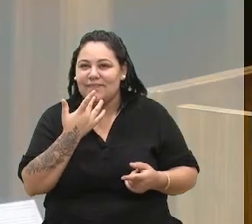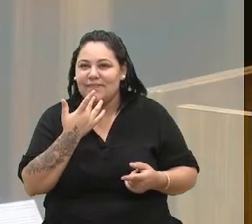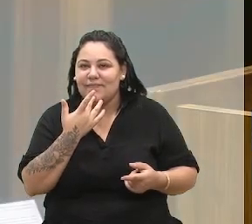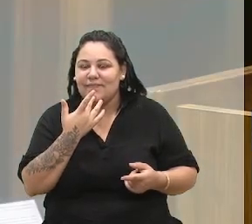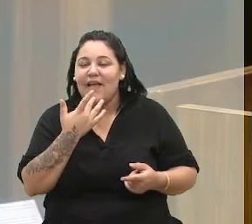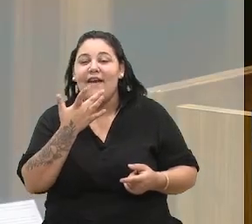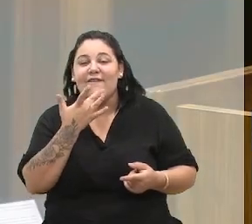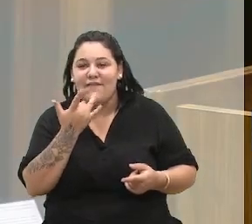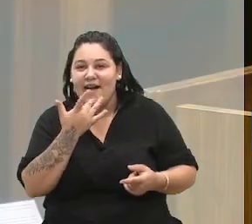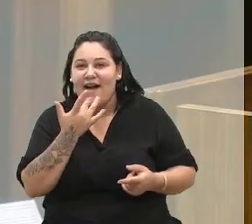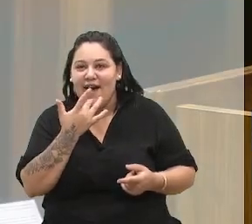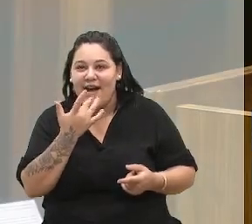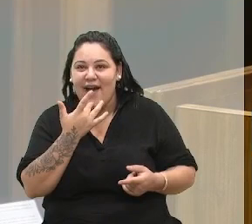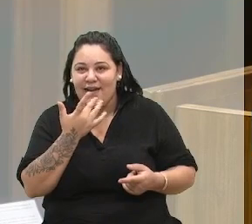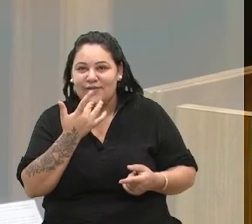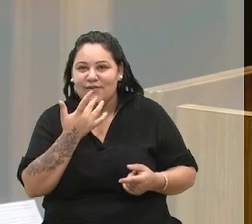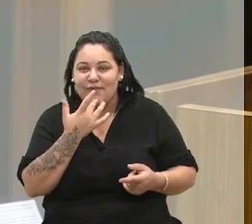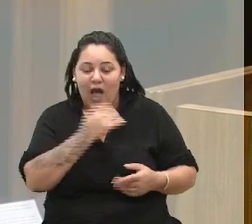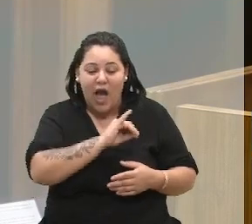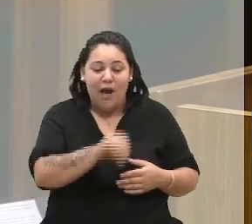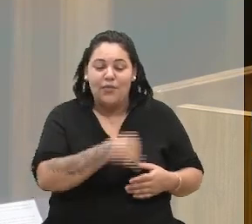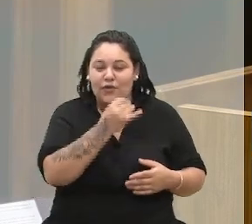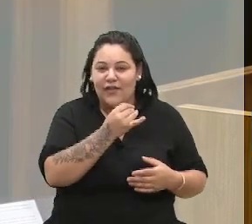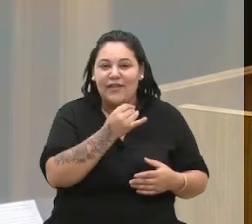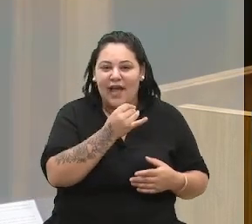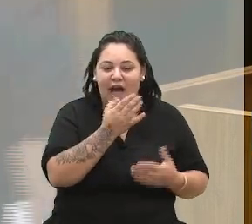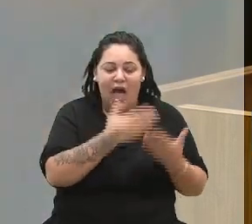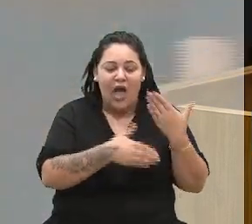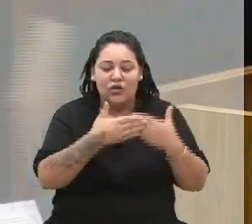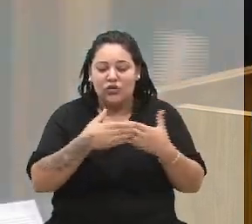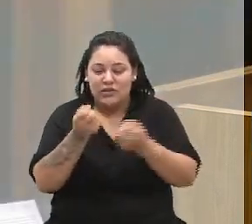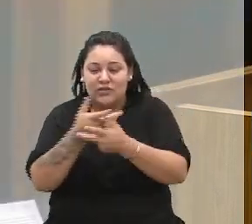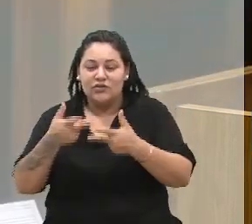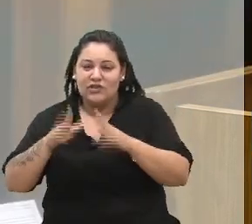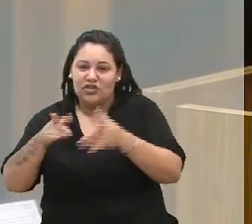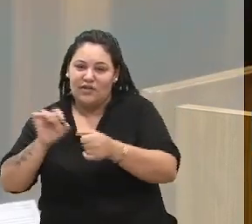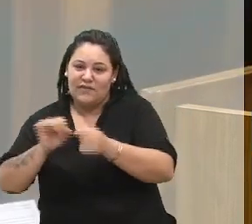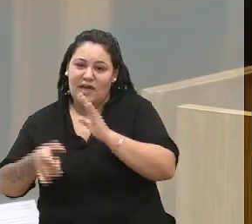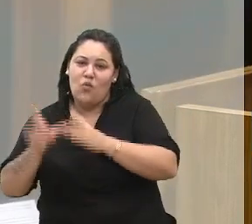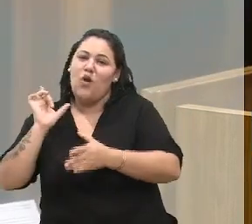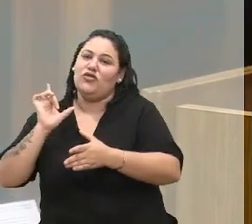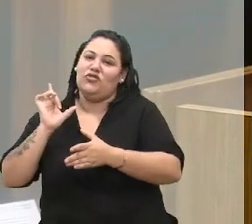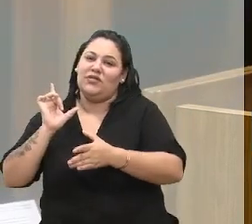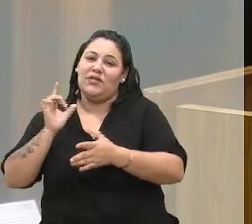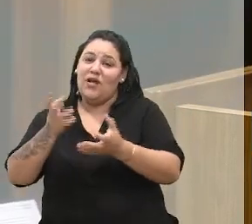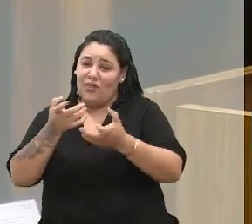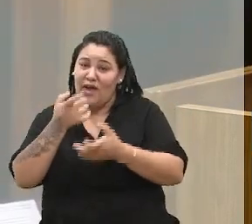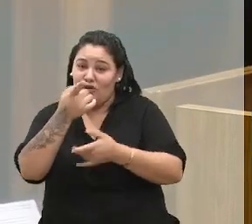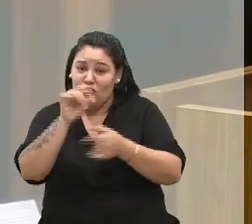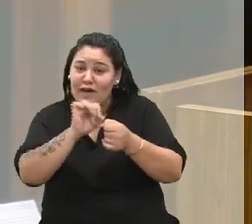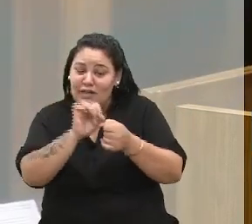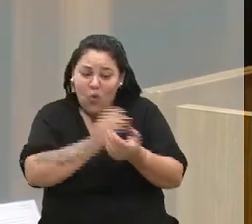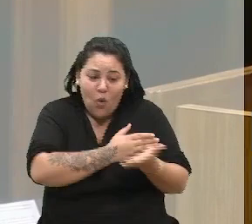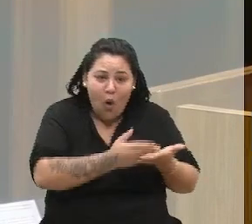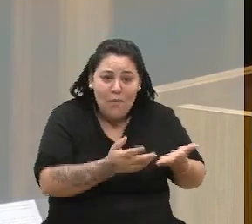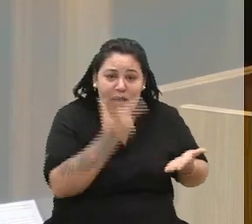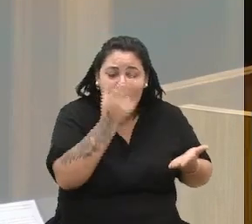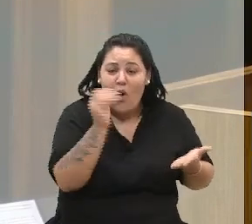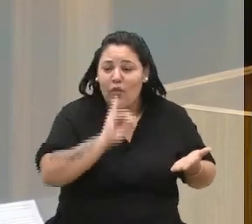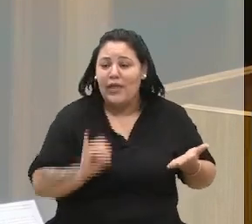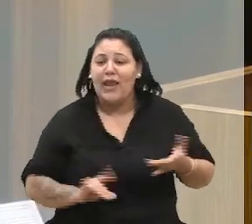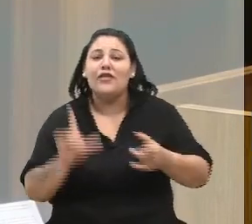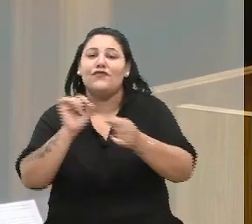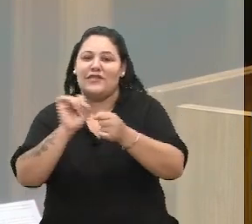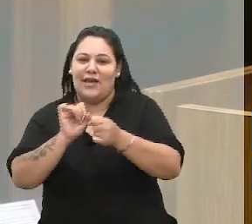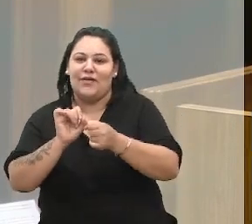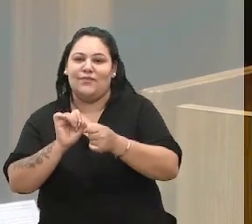você embarcar num trem que já está com o tanque cheio e abastecido. Eu quero ver você fazer os trilhos e fazer o trem.